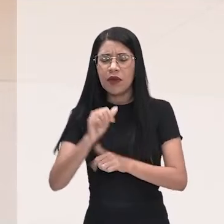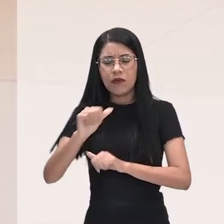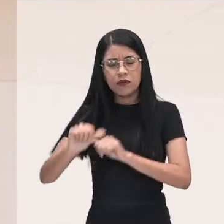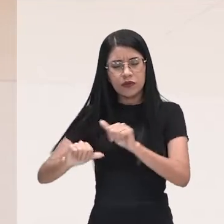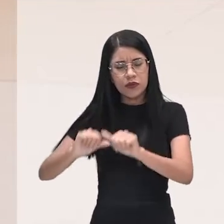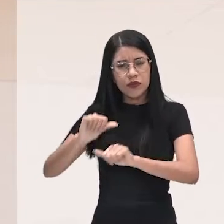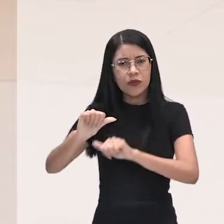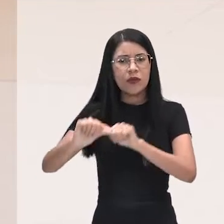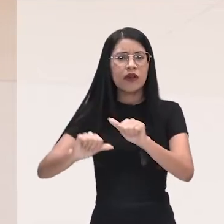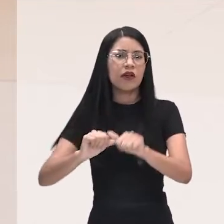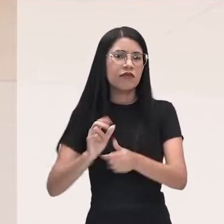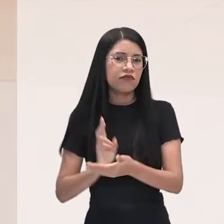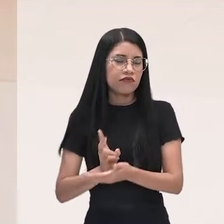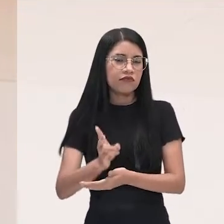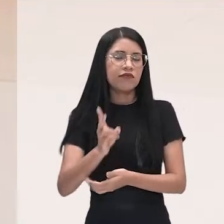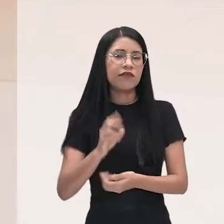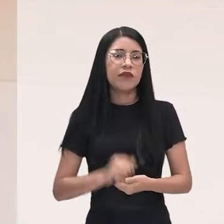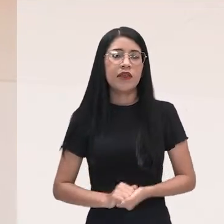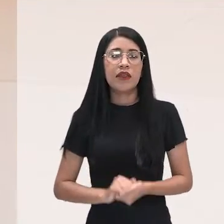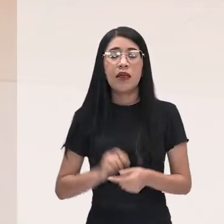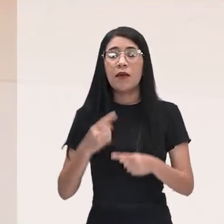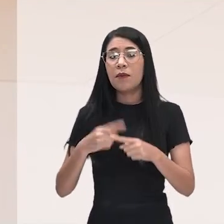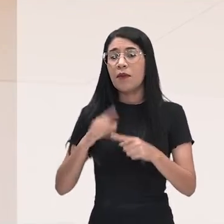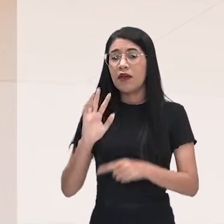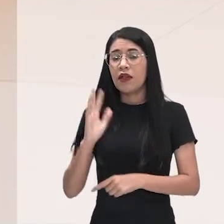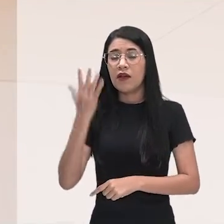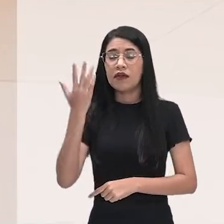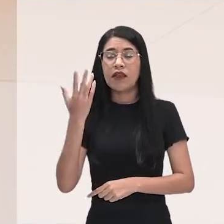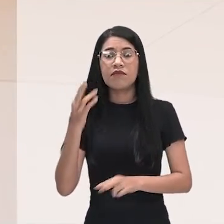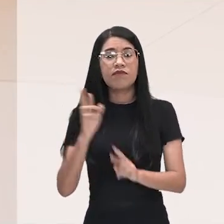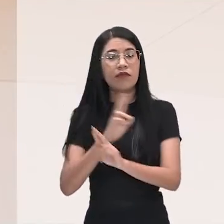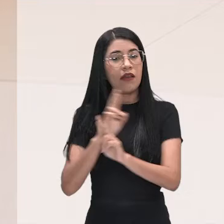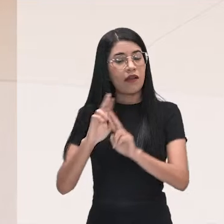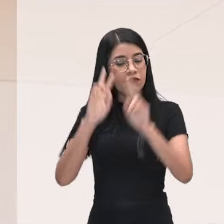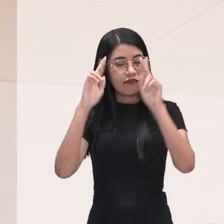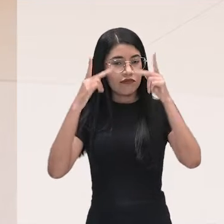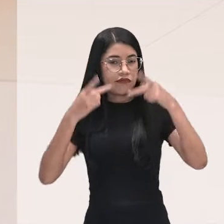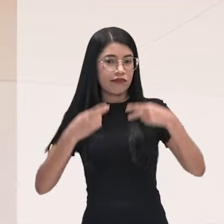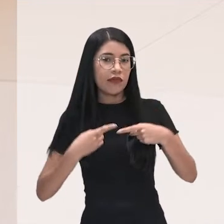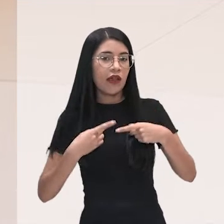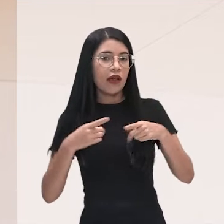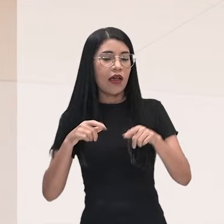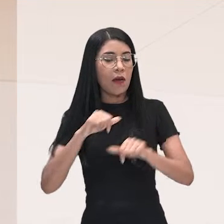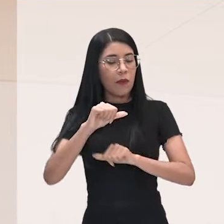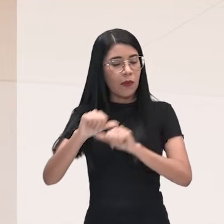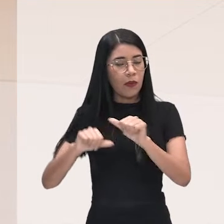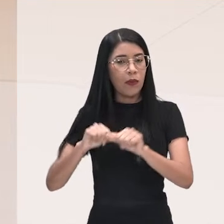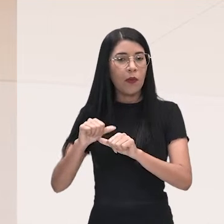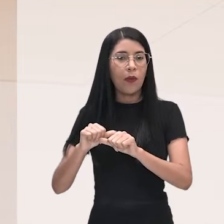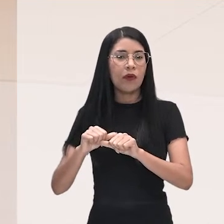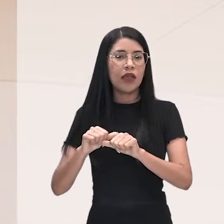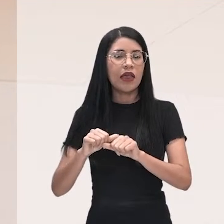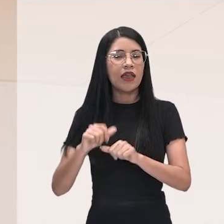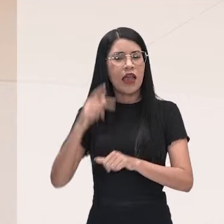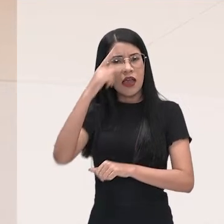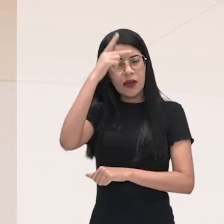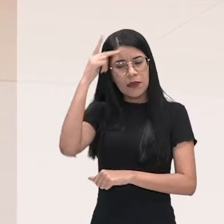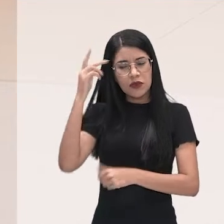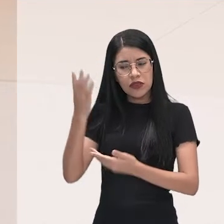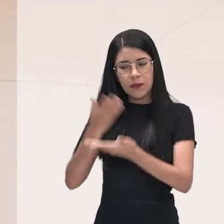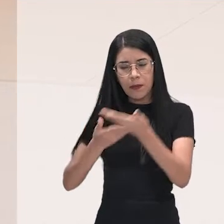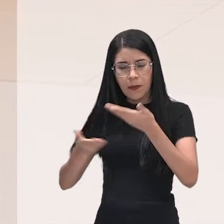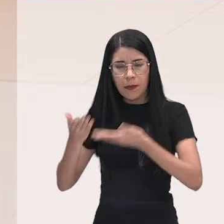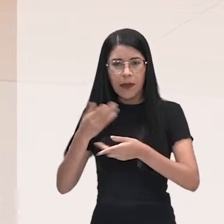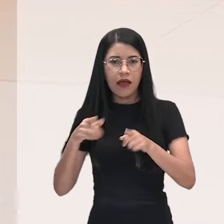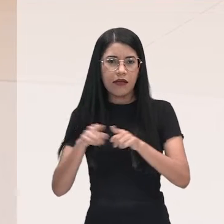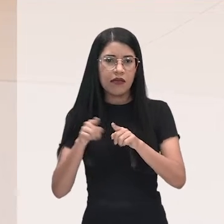de transformação. Isso ocorre porque as relações humanas, elas mudam, o homem muda a forma de se relacionar, muda a